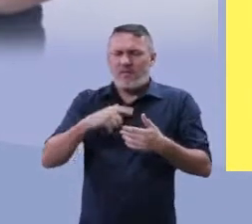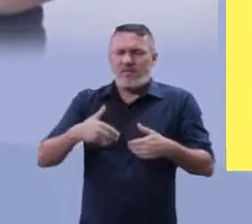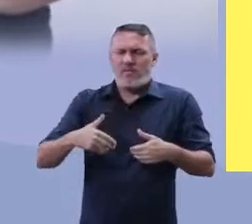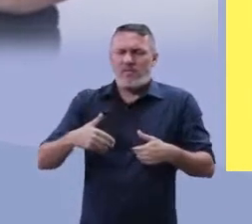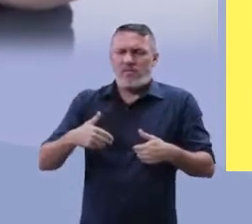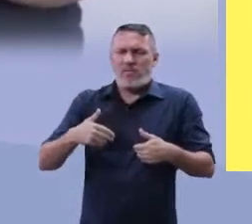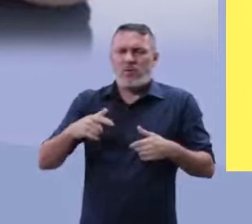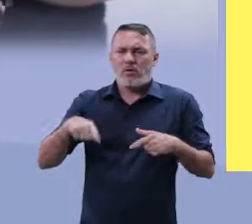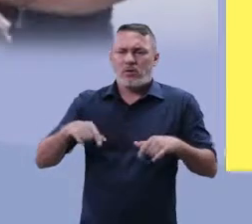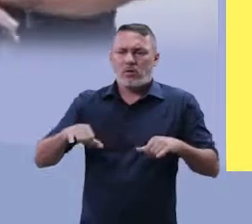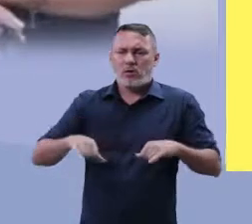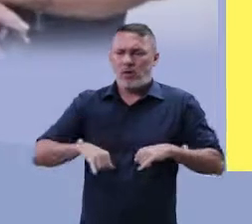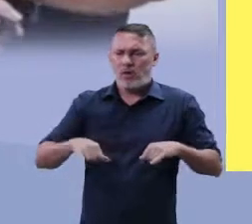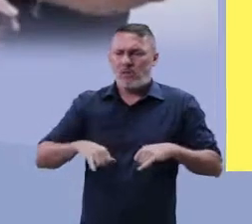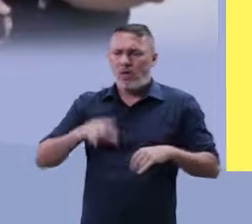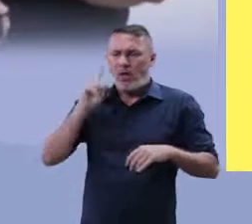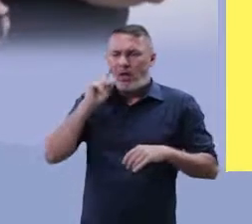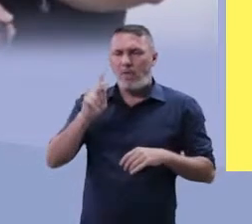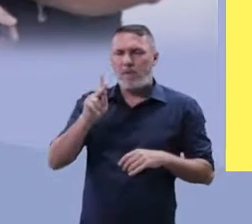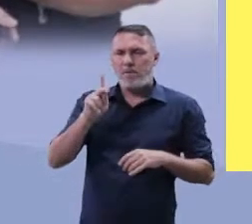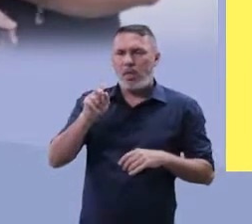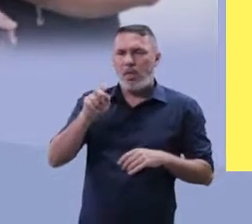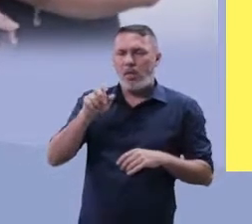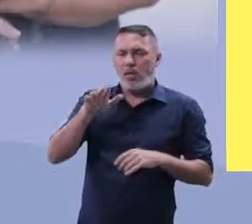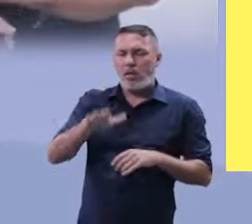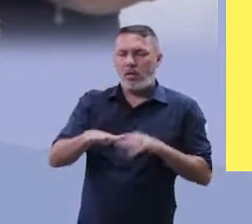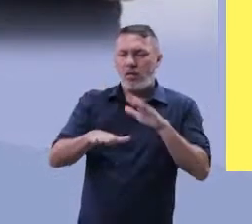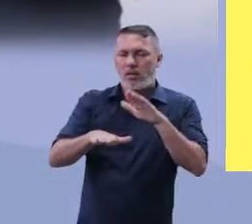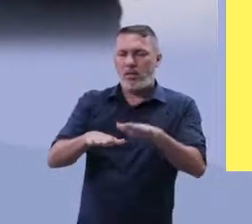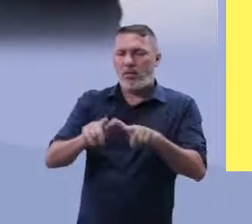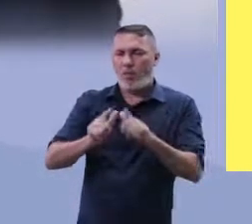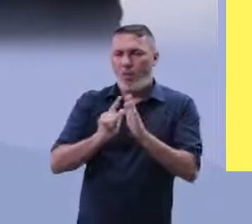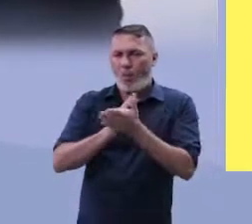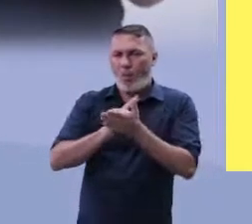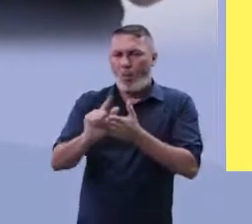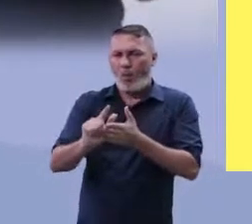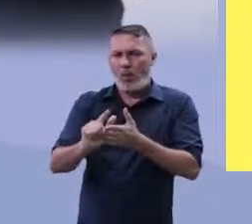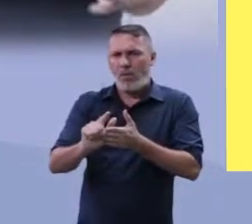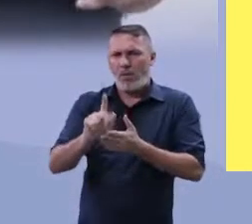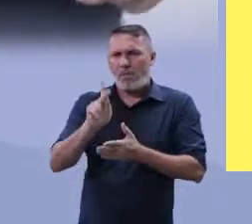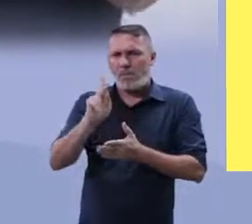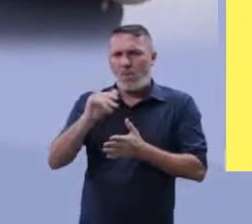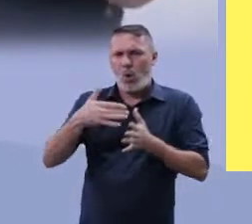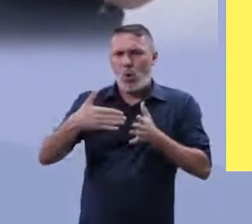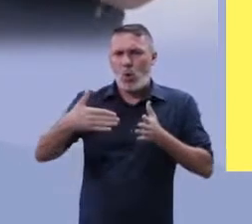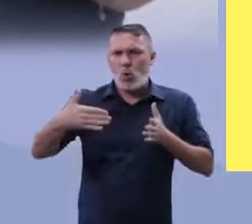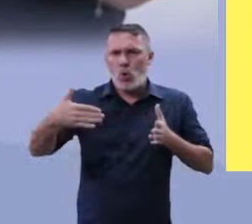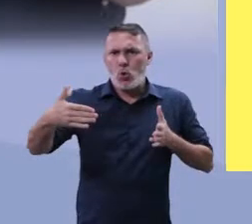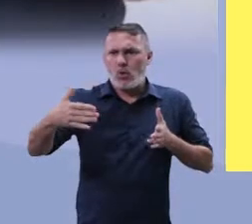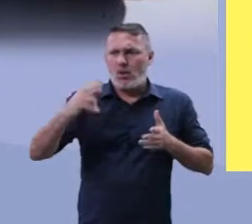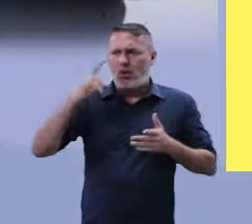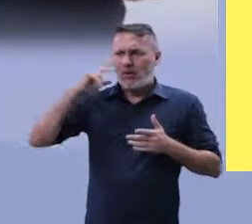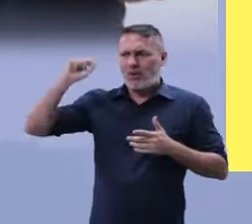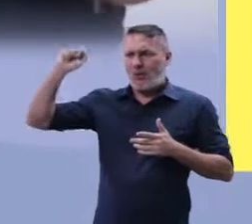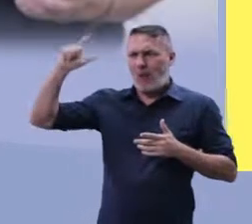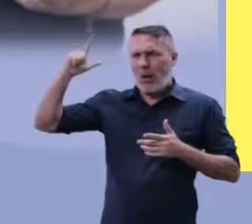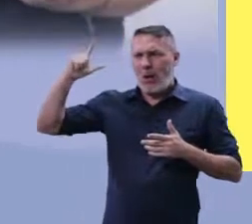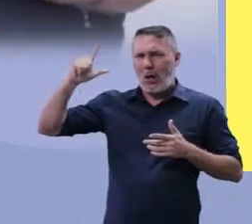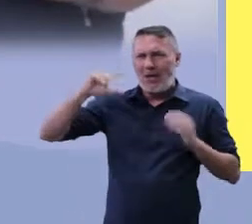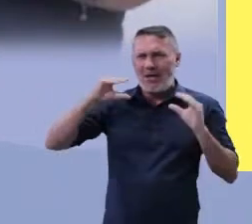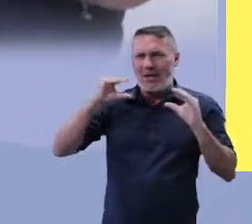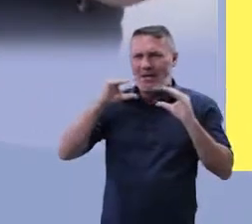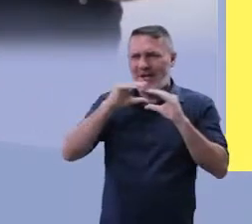à profunda aridez, com seus pés descalços e enormes, pés que se submetiam ao